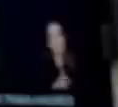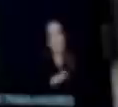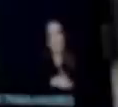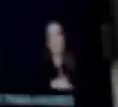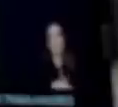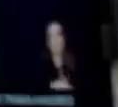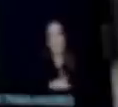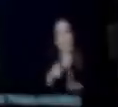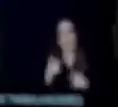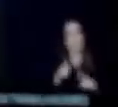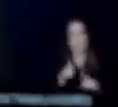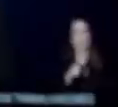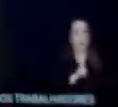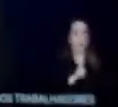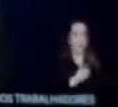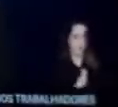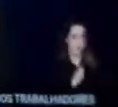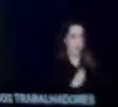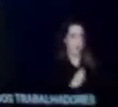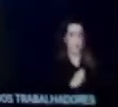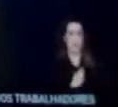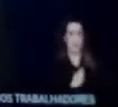trabalhando, vivem com menos de